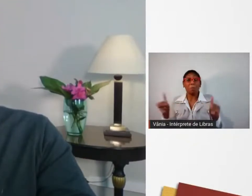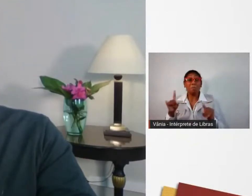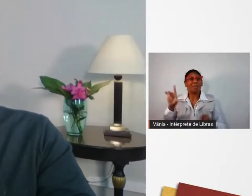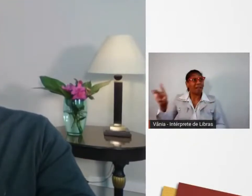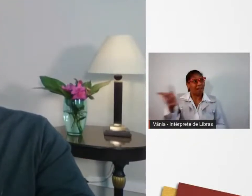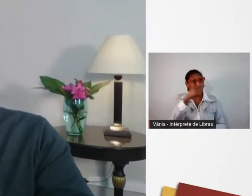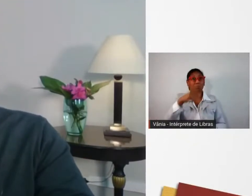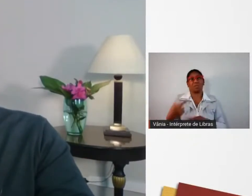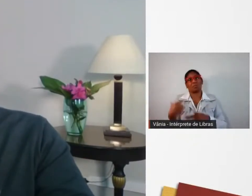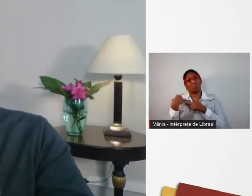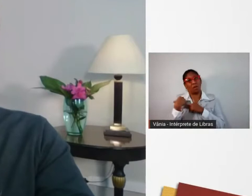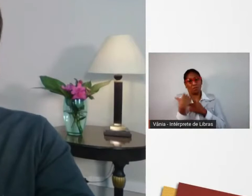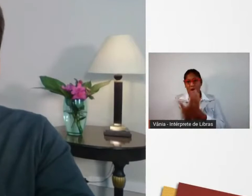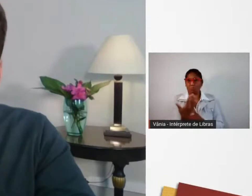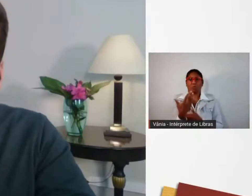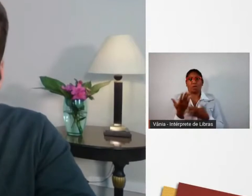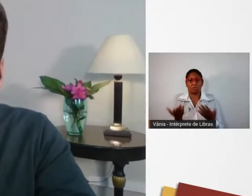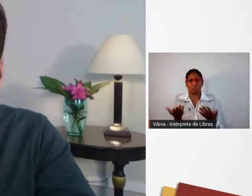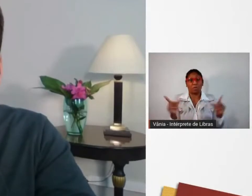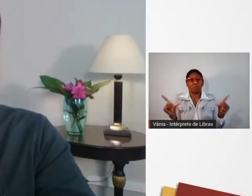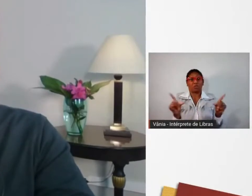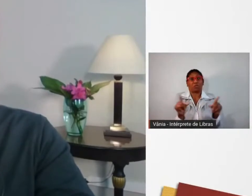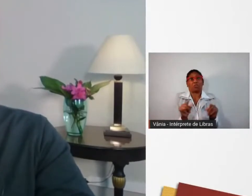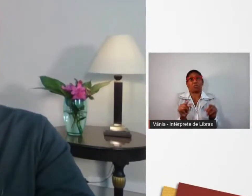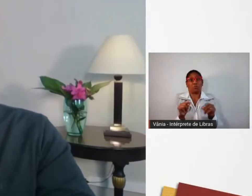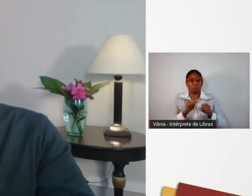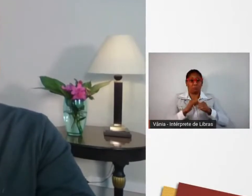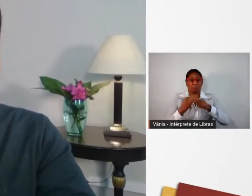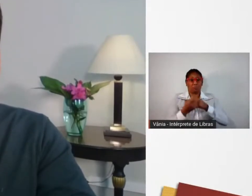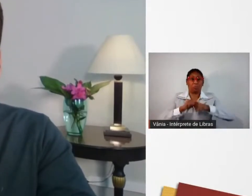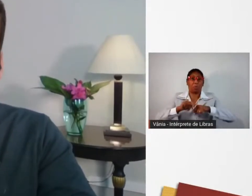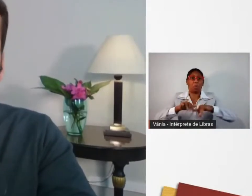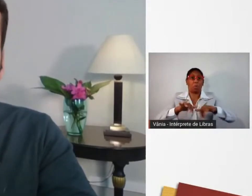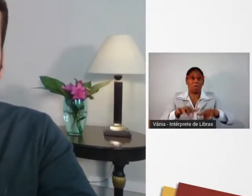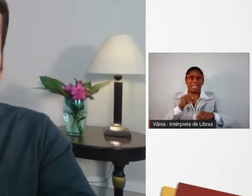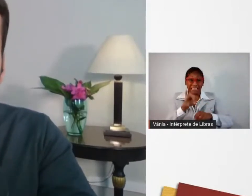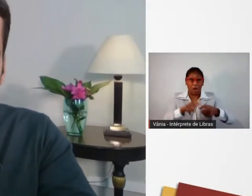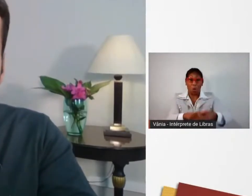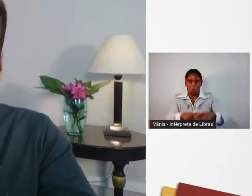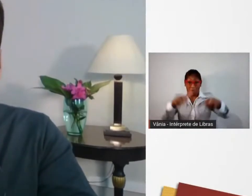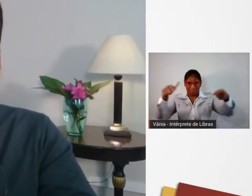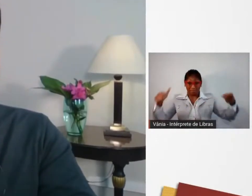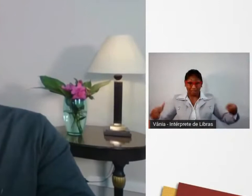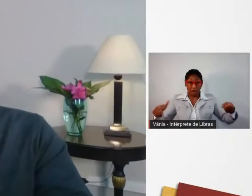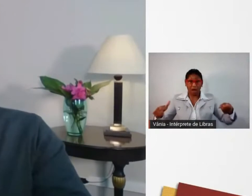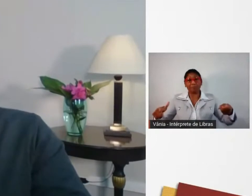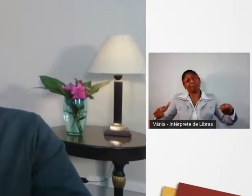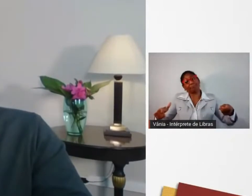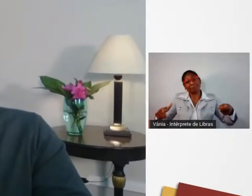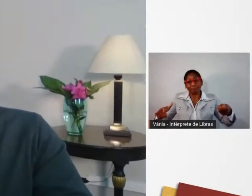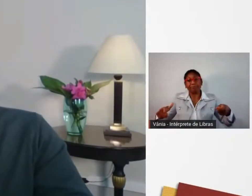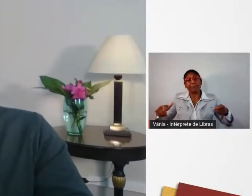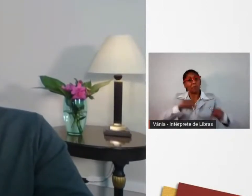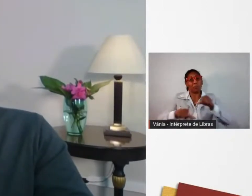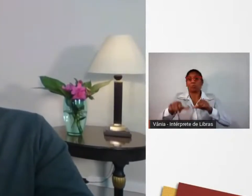população continue ajudando para evitarmos ter que voltar a ter medidas mais restritivas aqui no